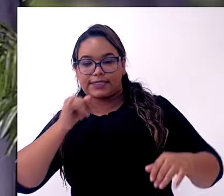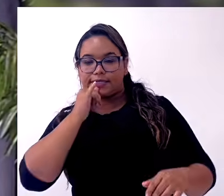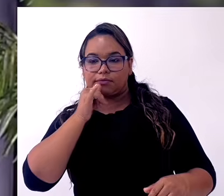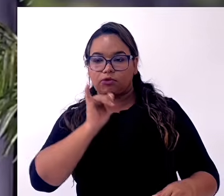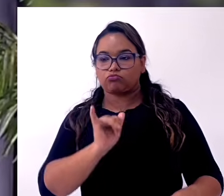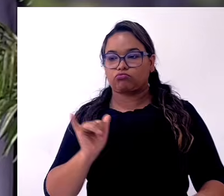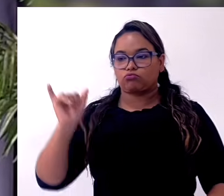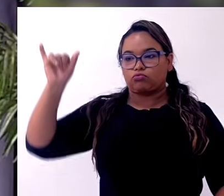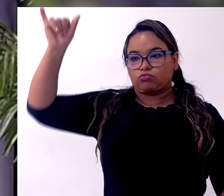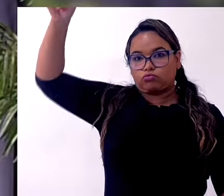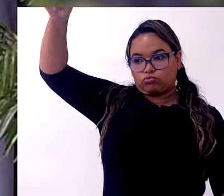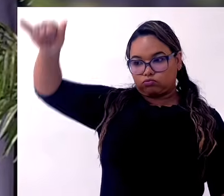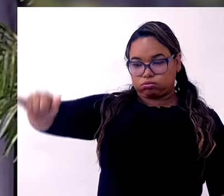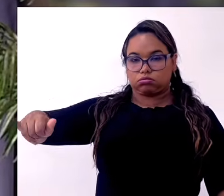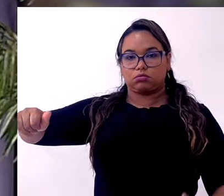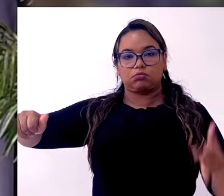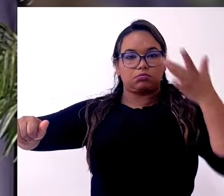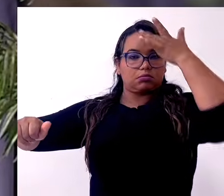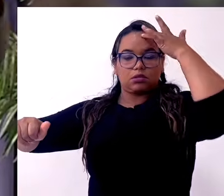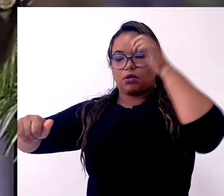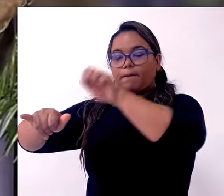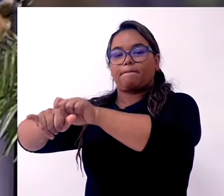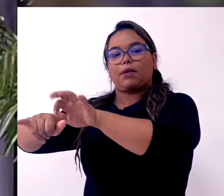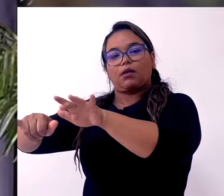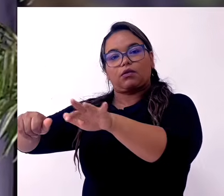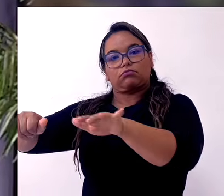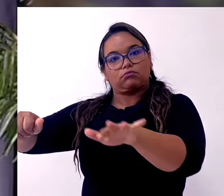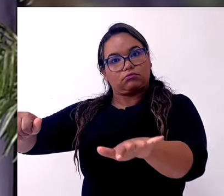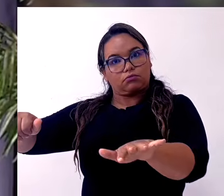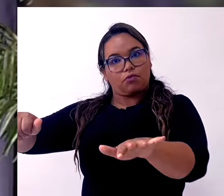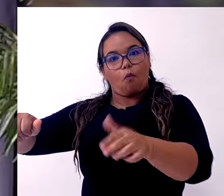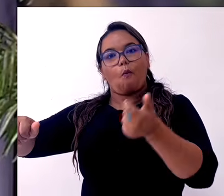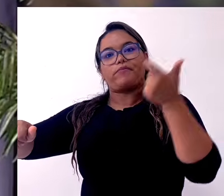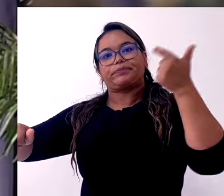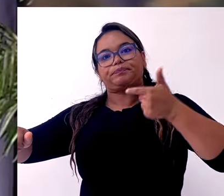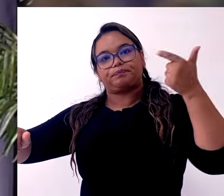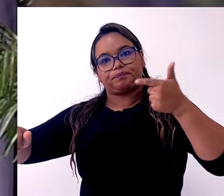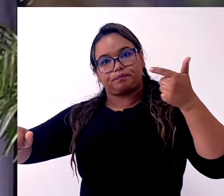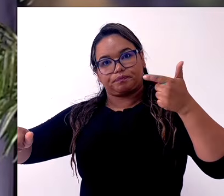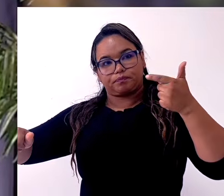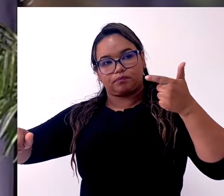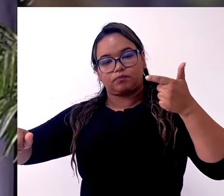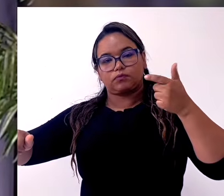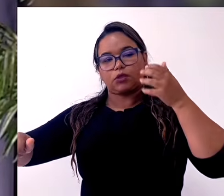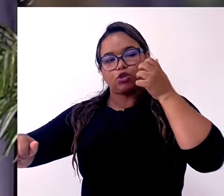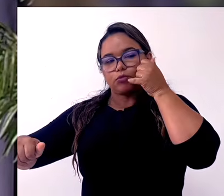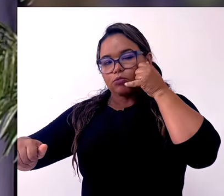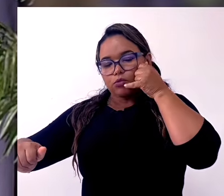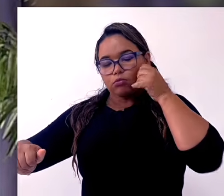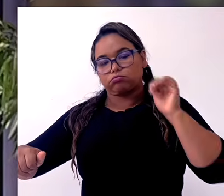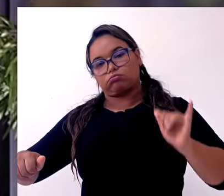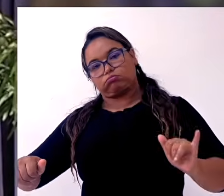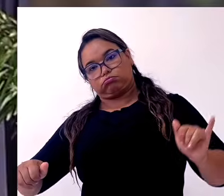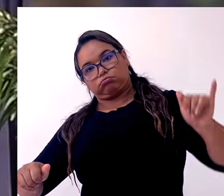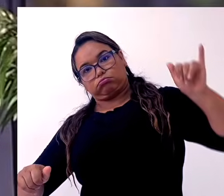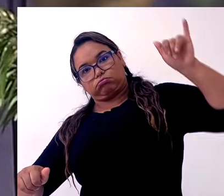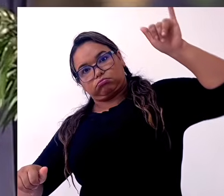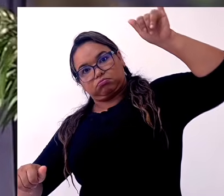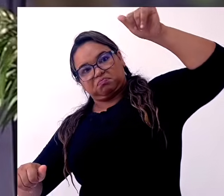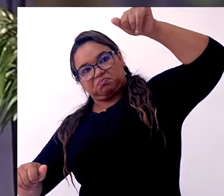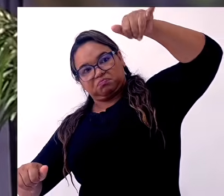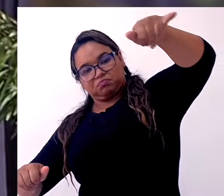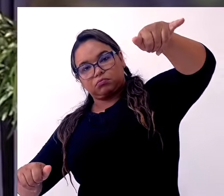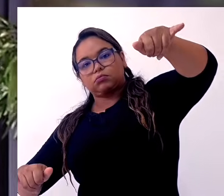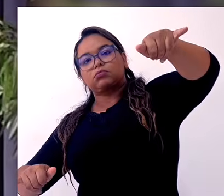Isso é interessante, muito interessante. Eles tinham planejado antes, na Baía dos Porcos, uma operação assim, aparentemente.